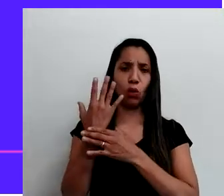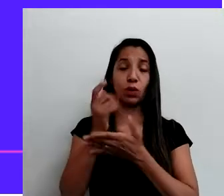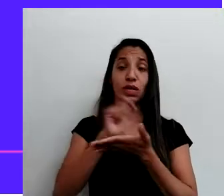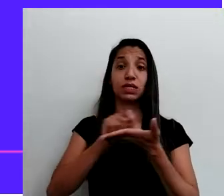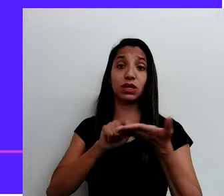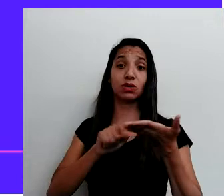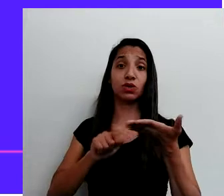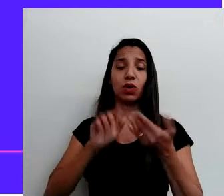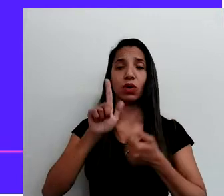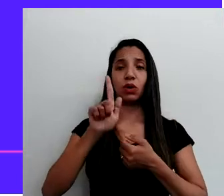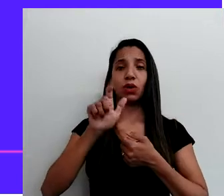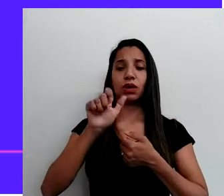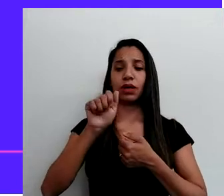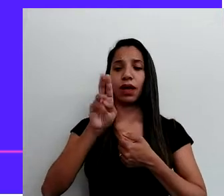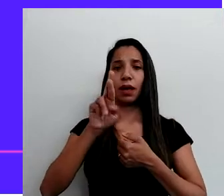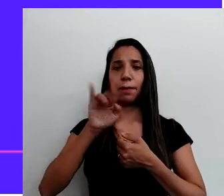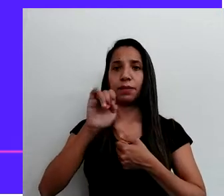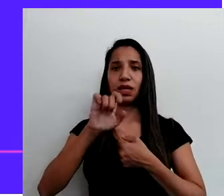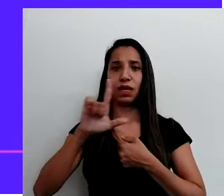que fomenta,